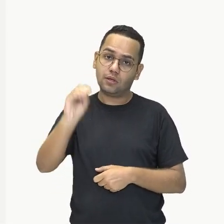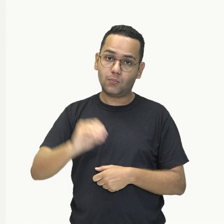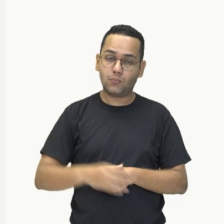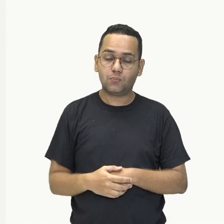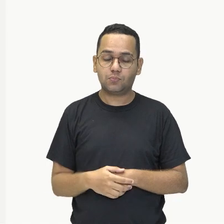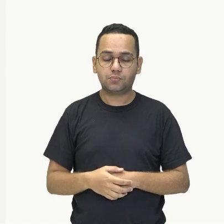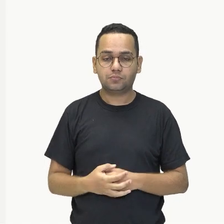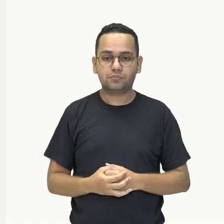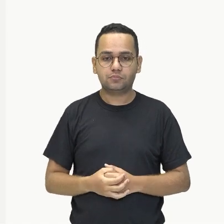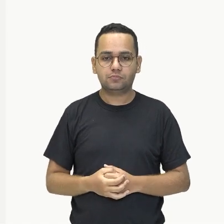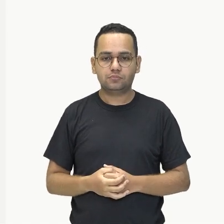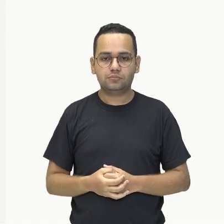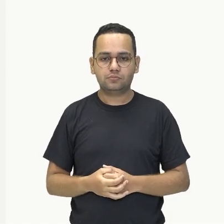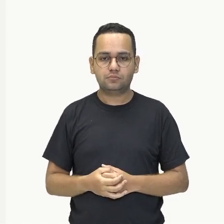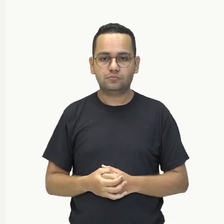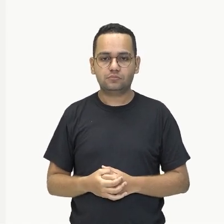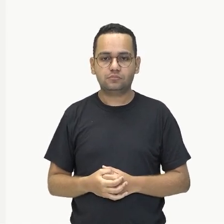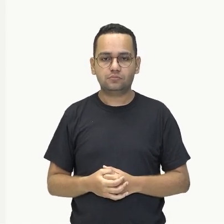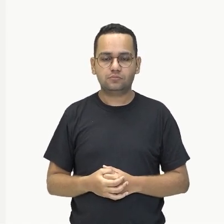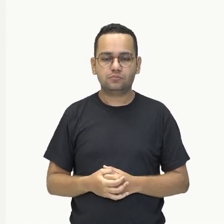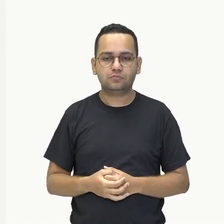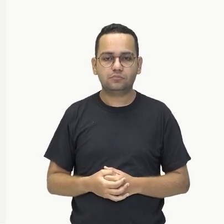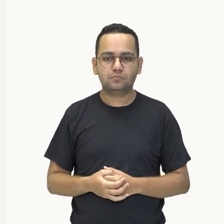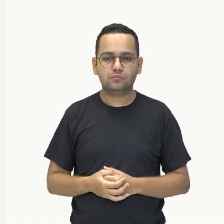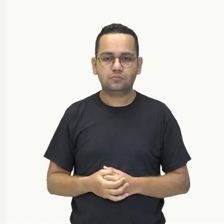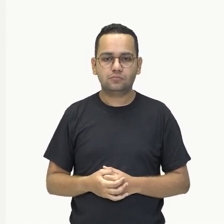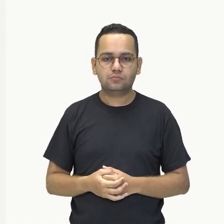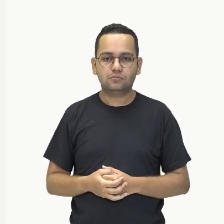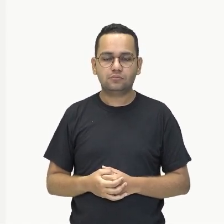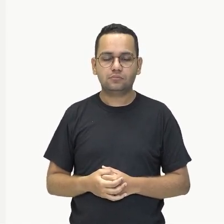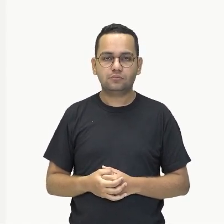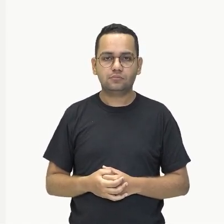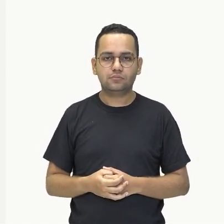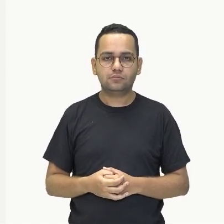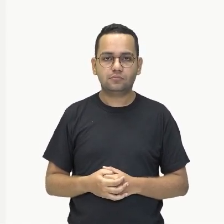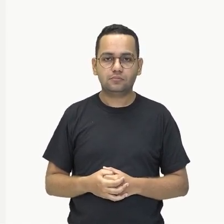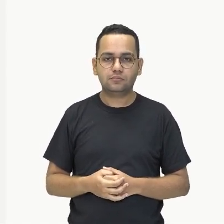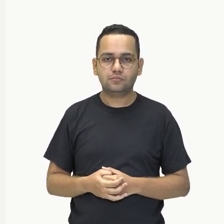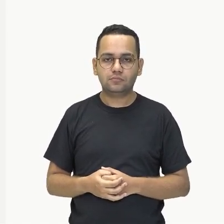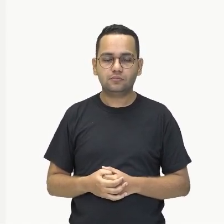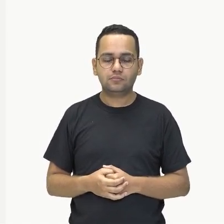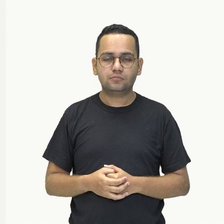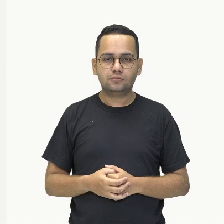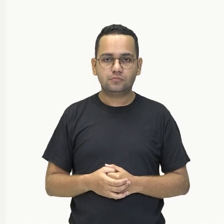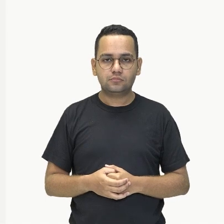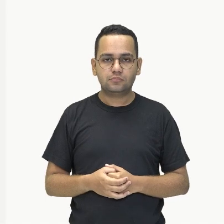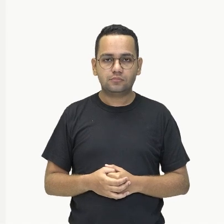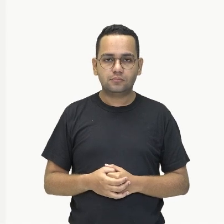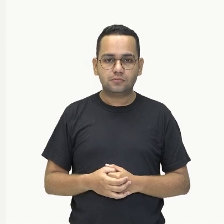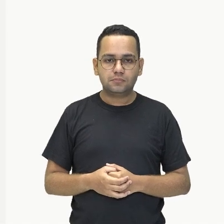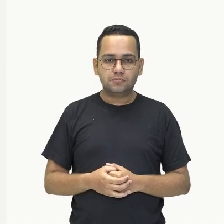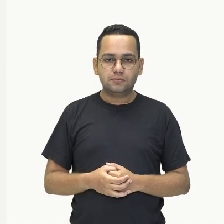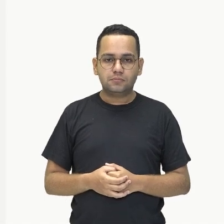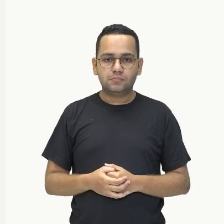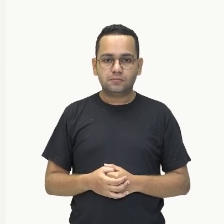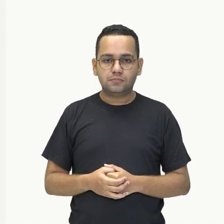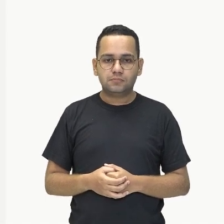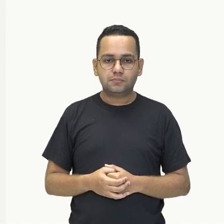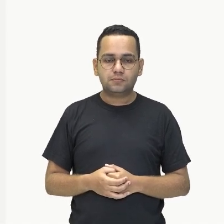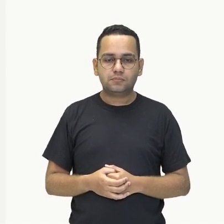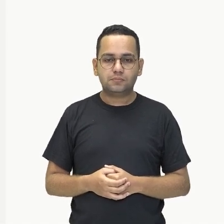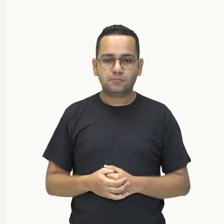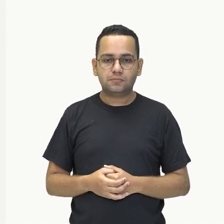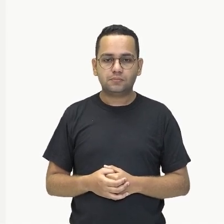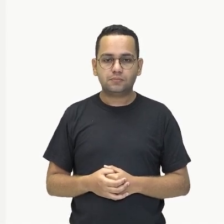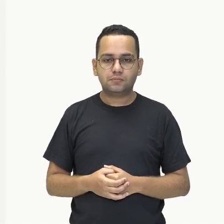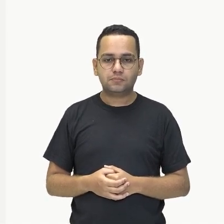um termo, ele é um monômio, que é o polinômio de um só termo. Tá bom? Quando o polinômio